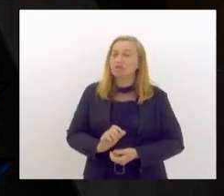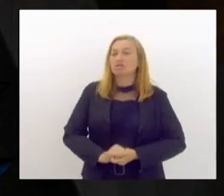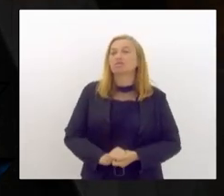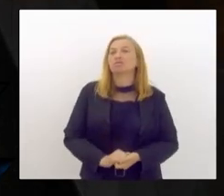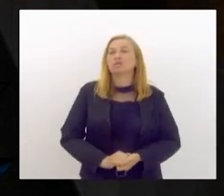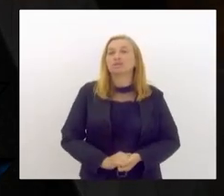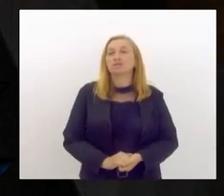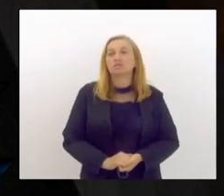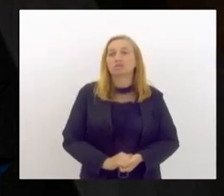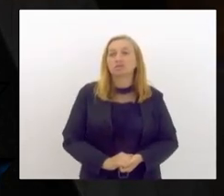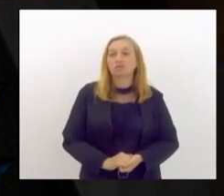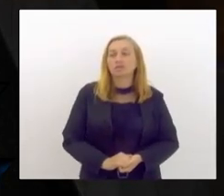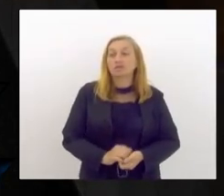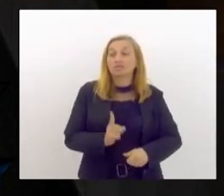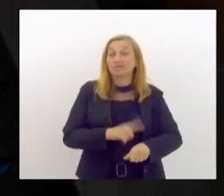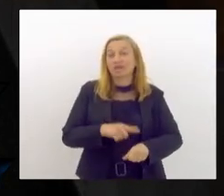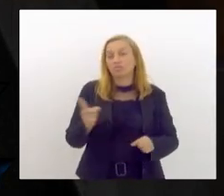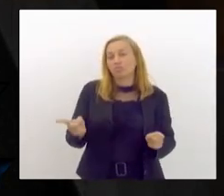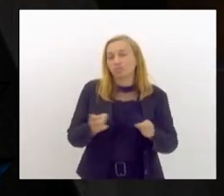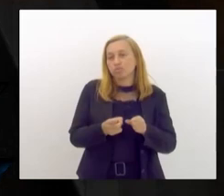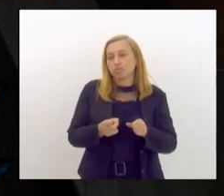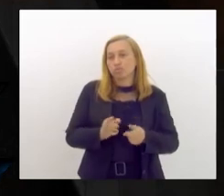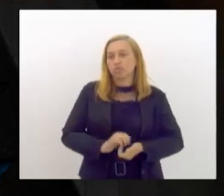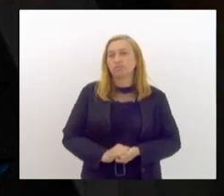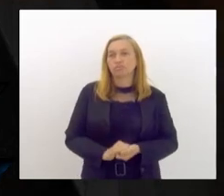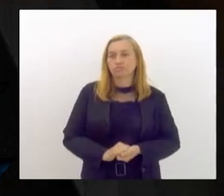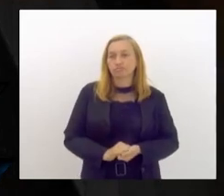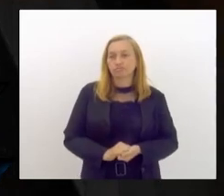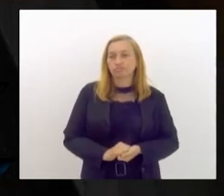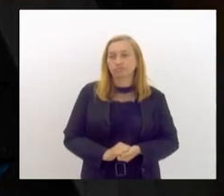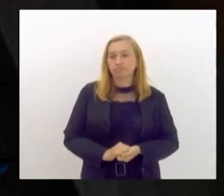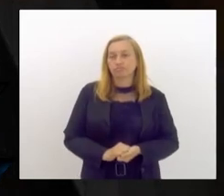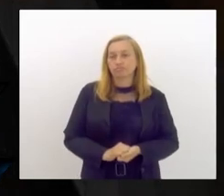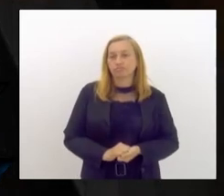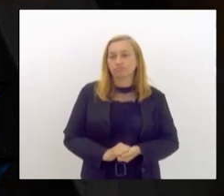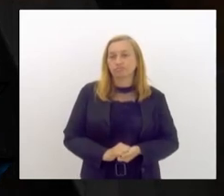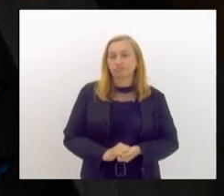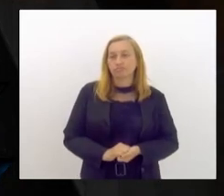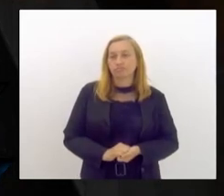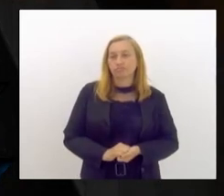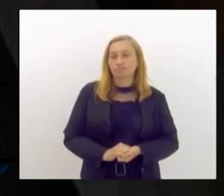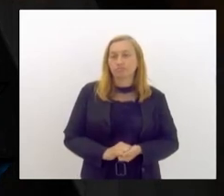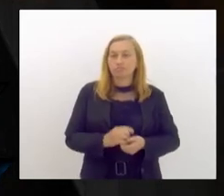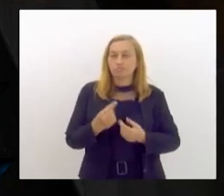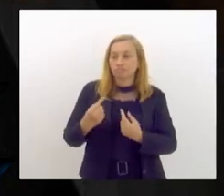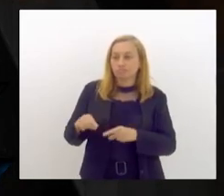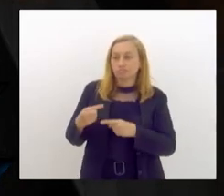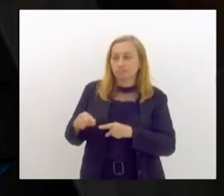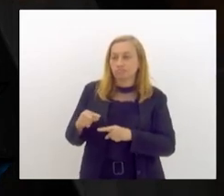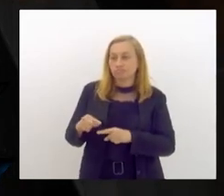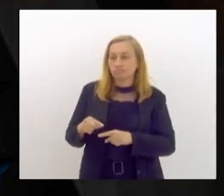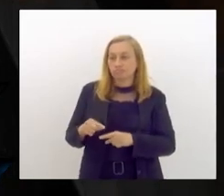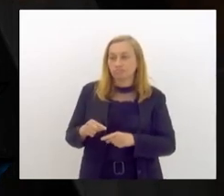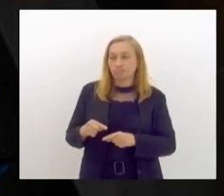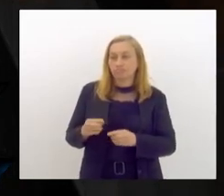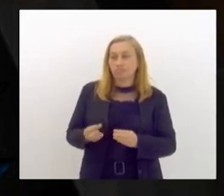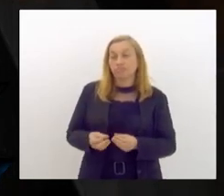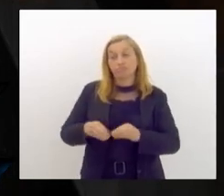menores e em tempos menores. Por via de consequência, provoca